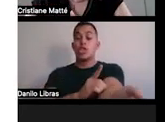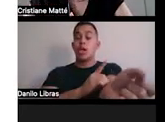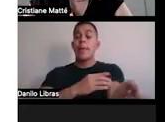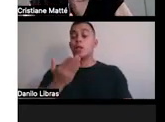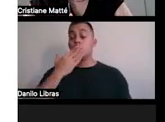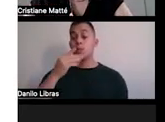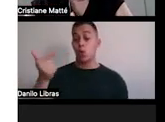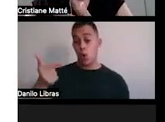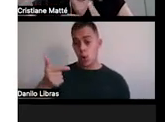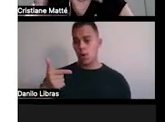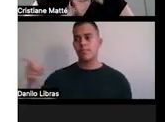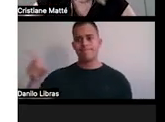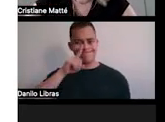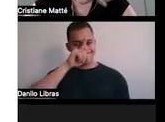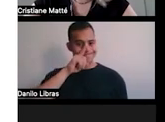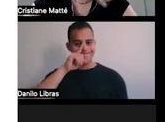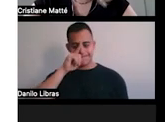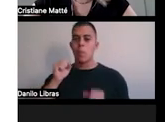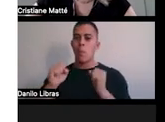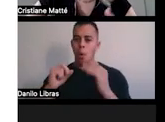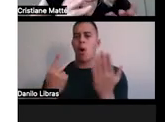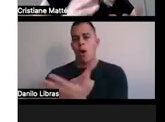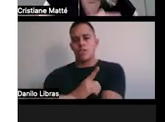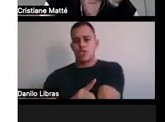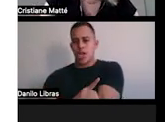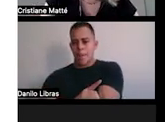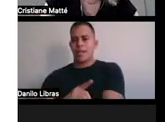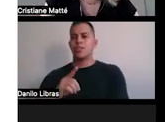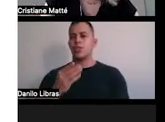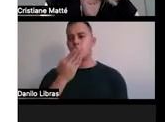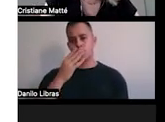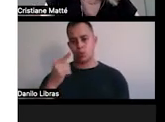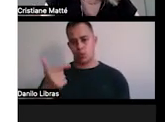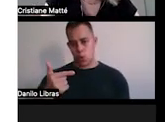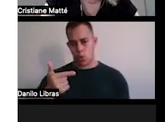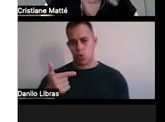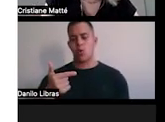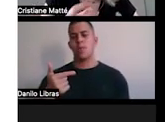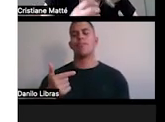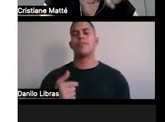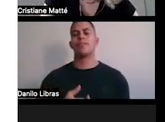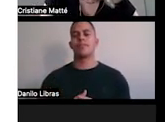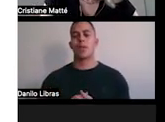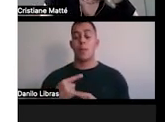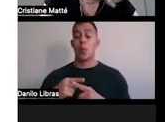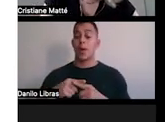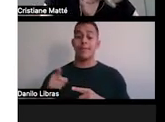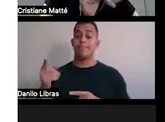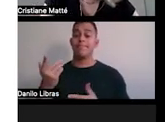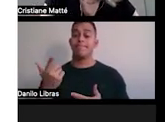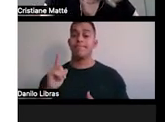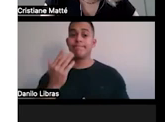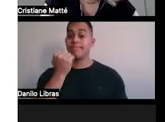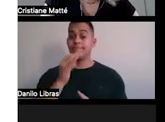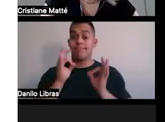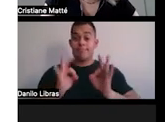risco muito maior de desenvolver diabetes tipo 2 do que indivíduos que não passaram por essa situação de privação nutricional